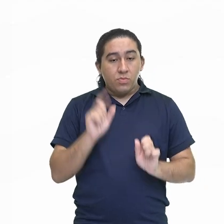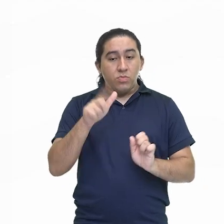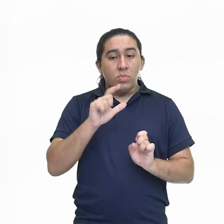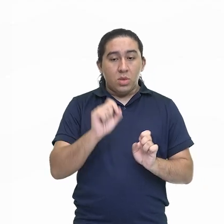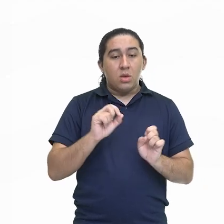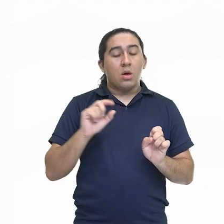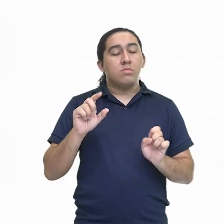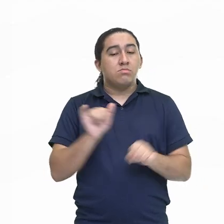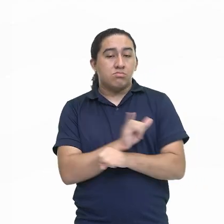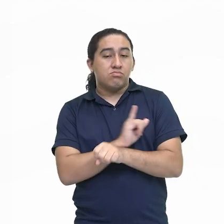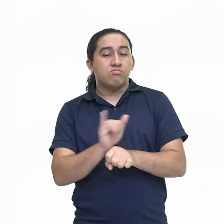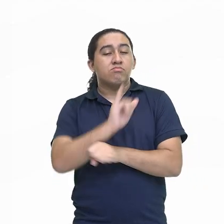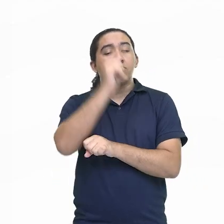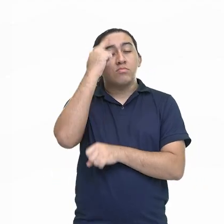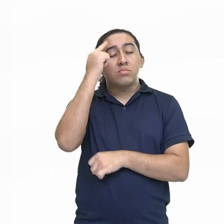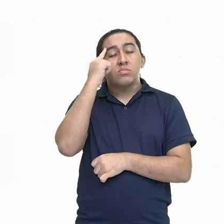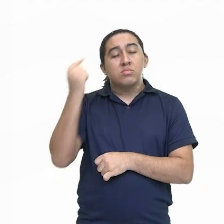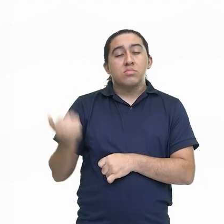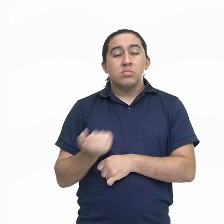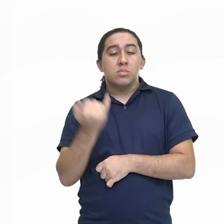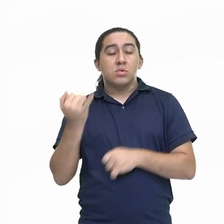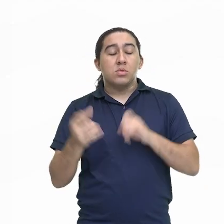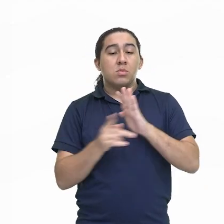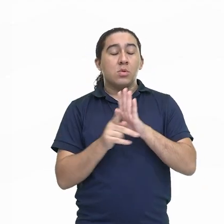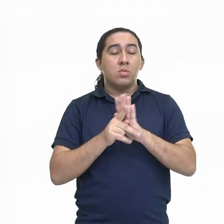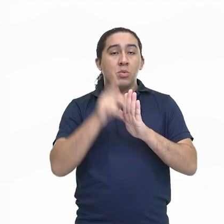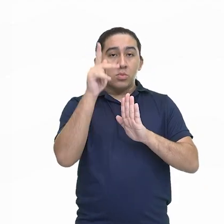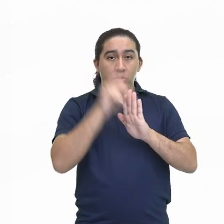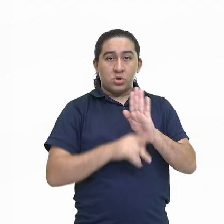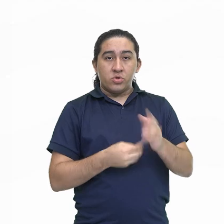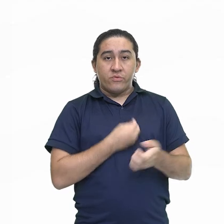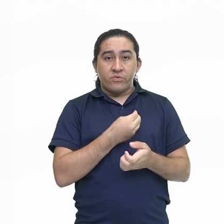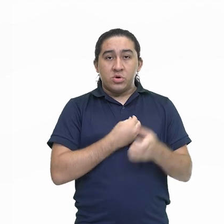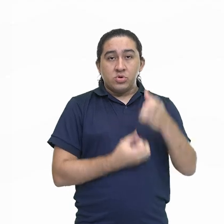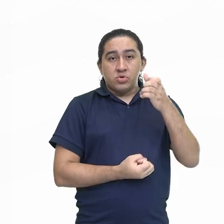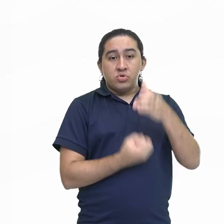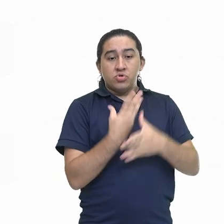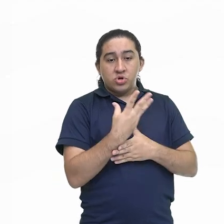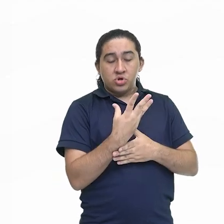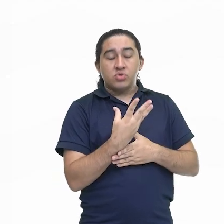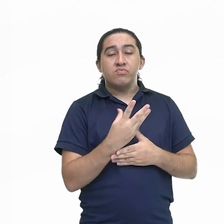um componente fundamental na construção de um projeto de vida